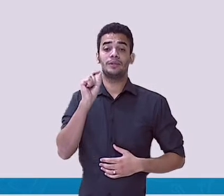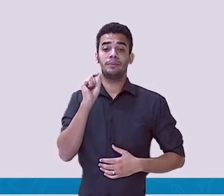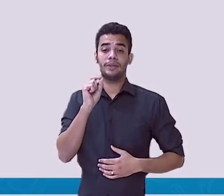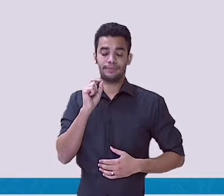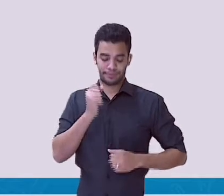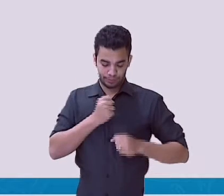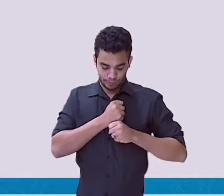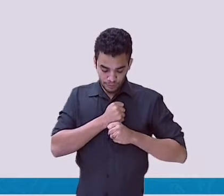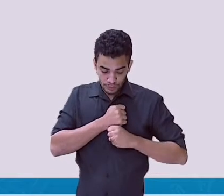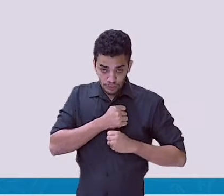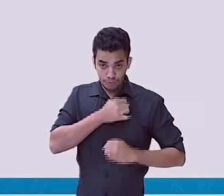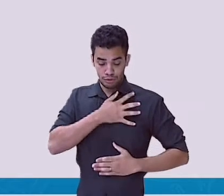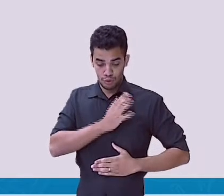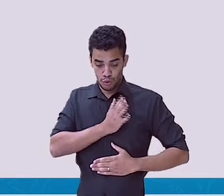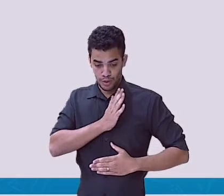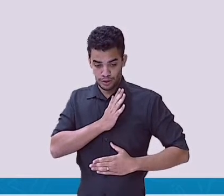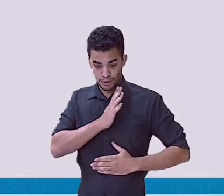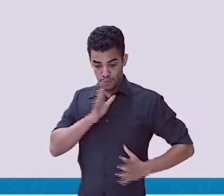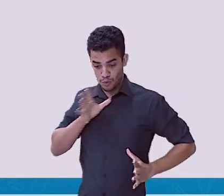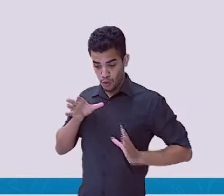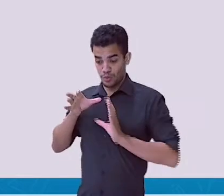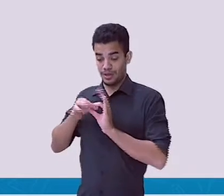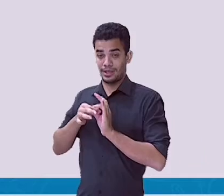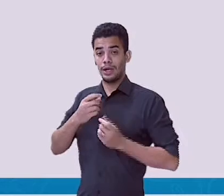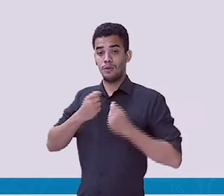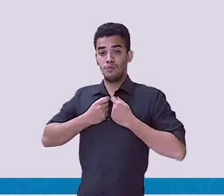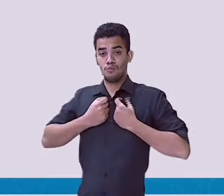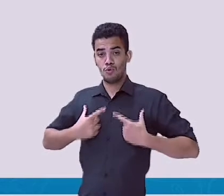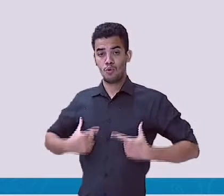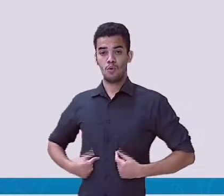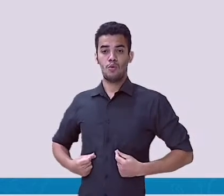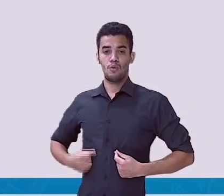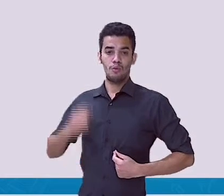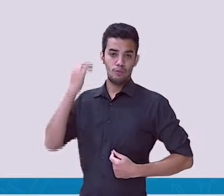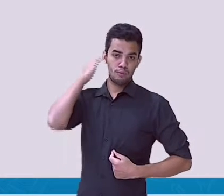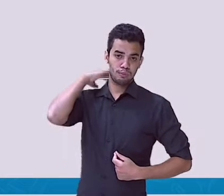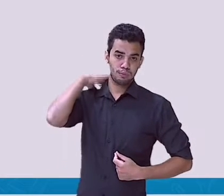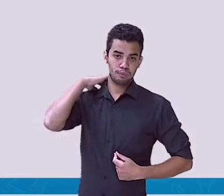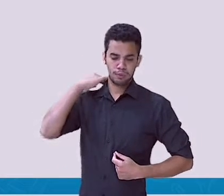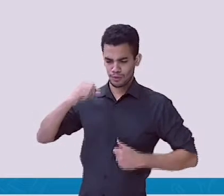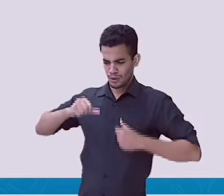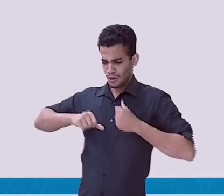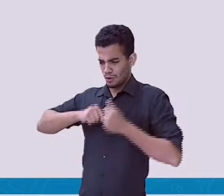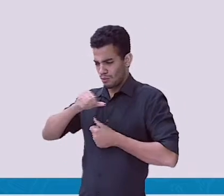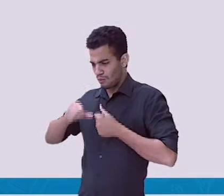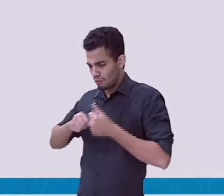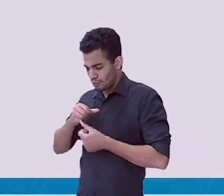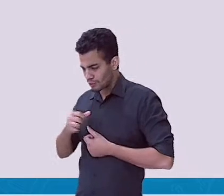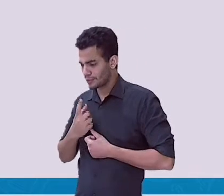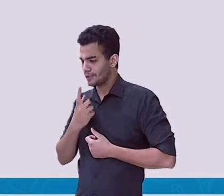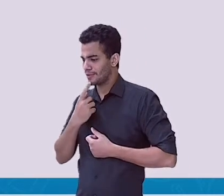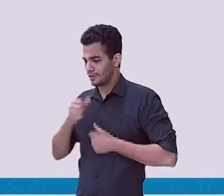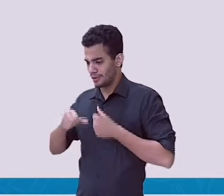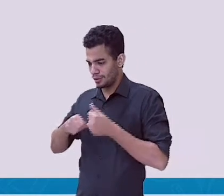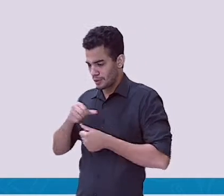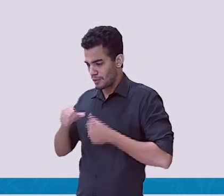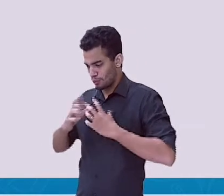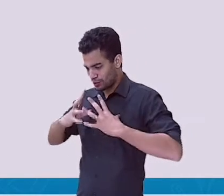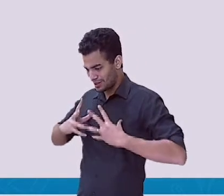oxigênio, traz oxigênio para o nosso corpo e vai de volta. Então, em seguida, ele volta para o coração e do coração